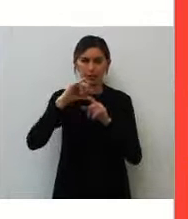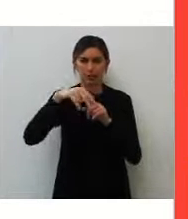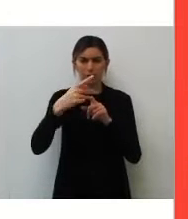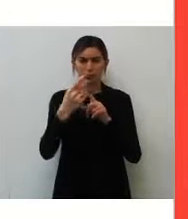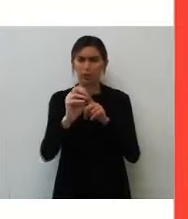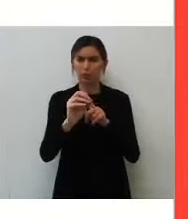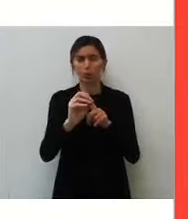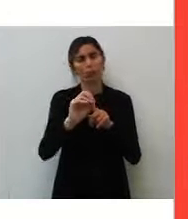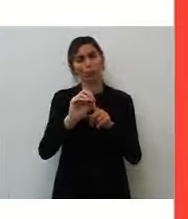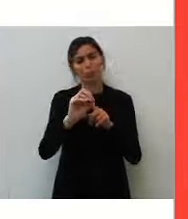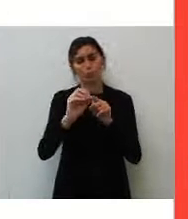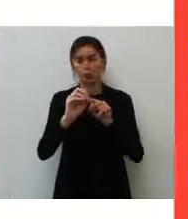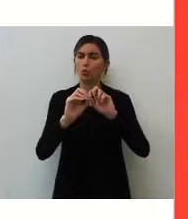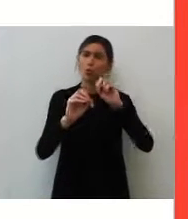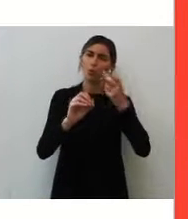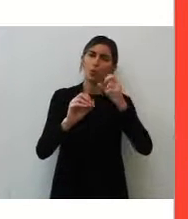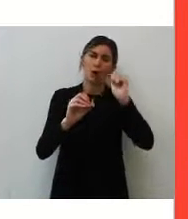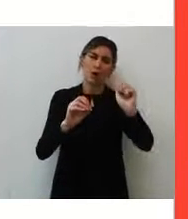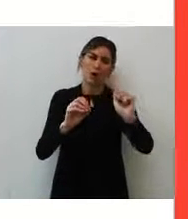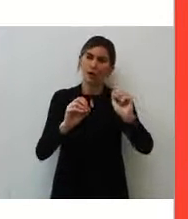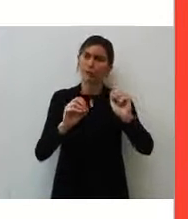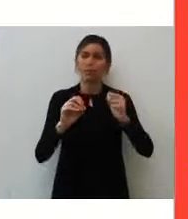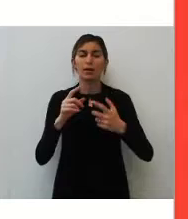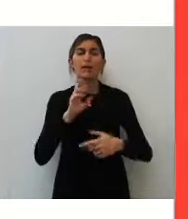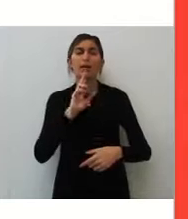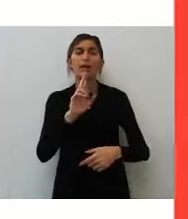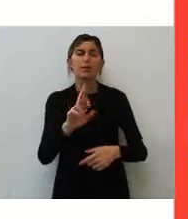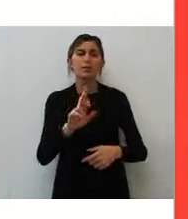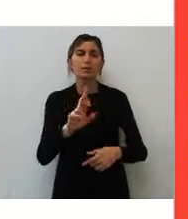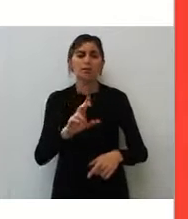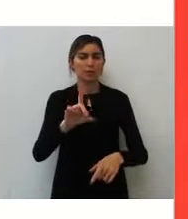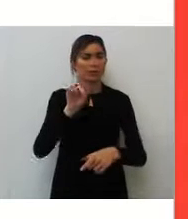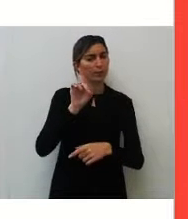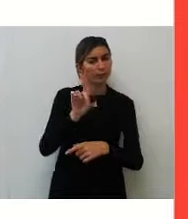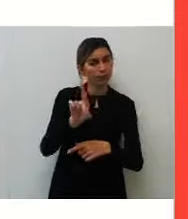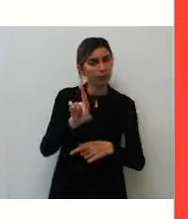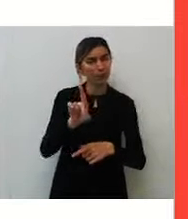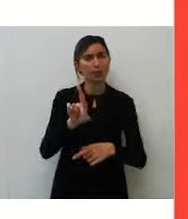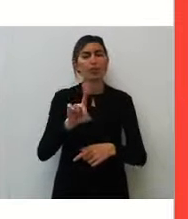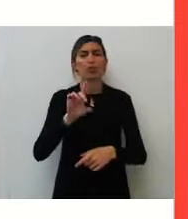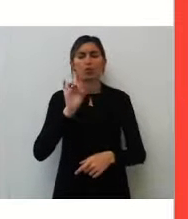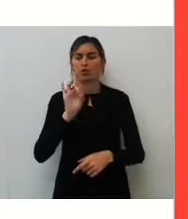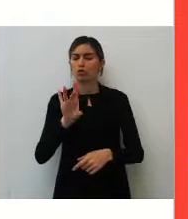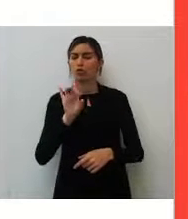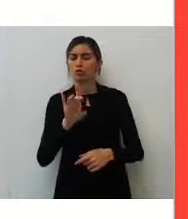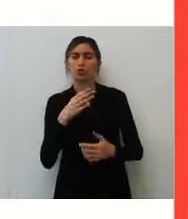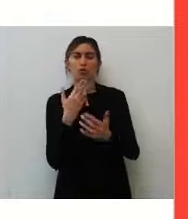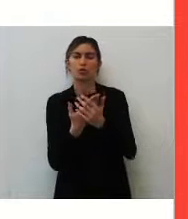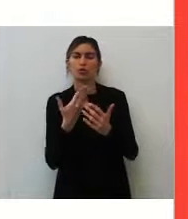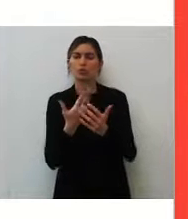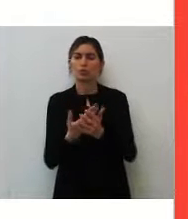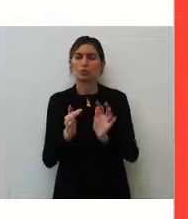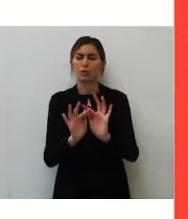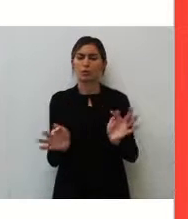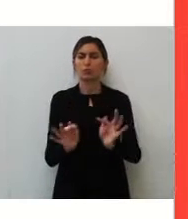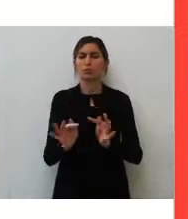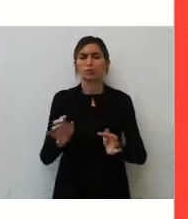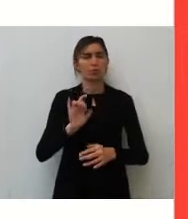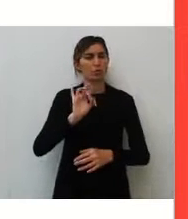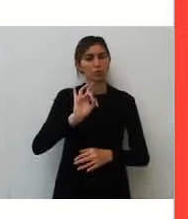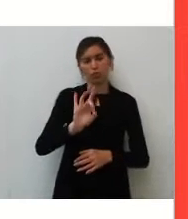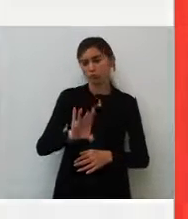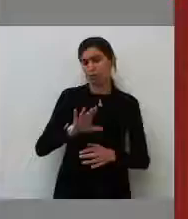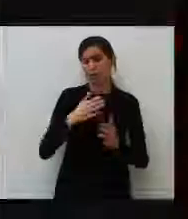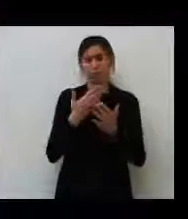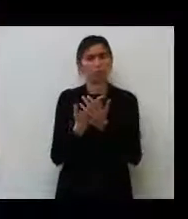certa pessoal já recebi inclusive aqui a mensagem é a letra de só estudei o elementar eu